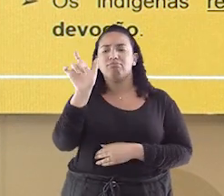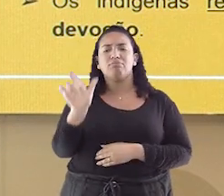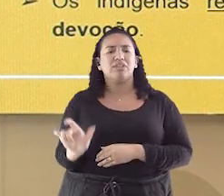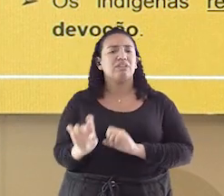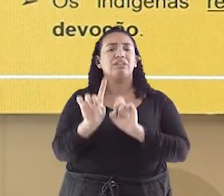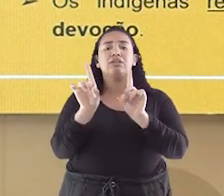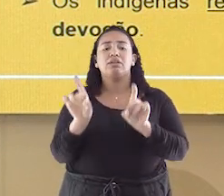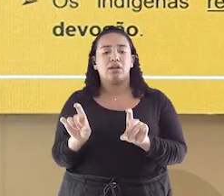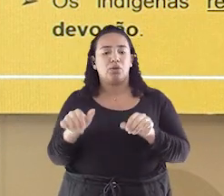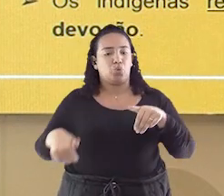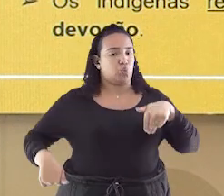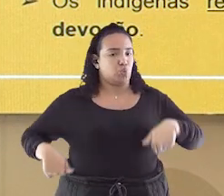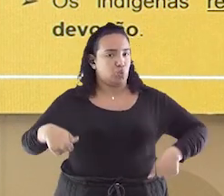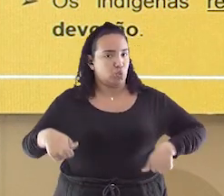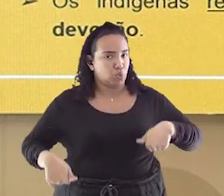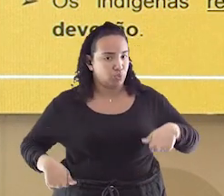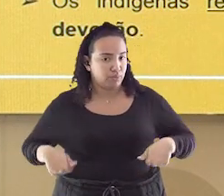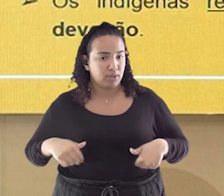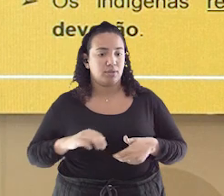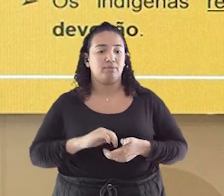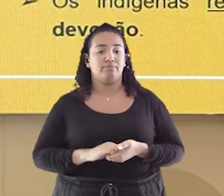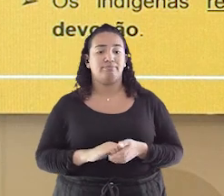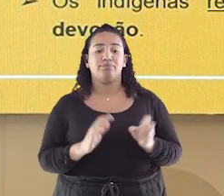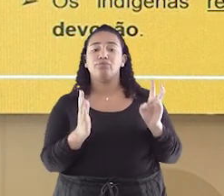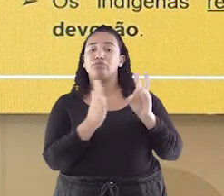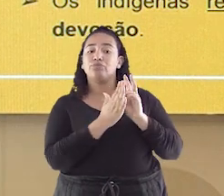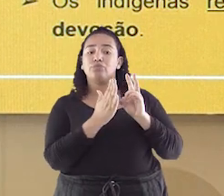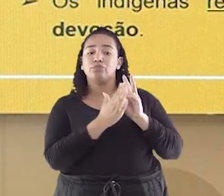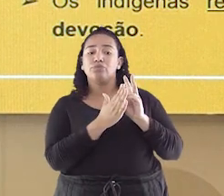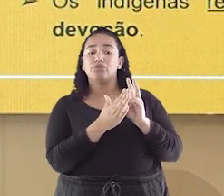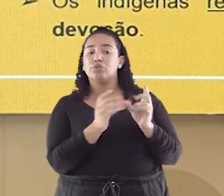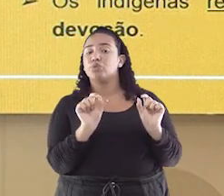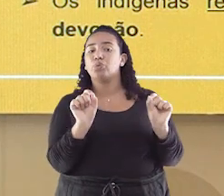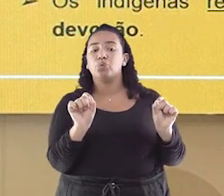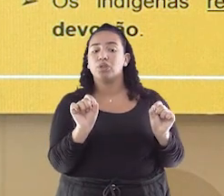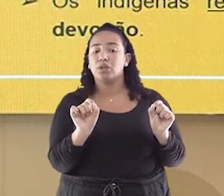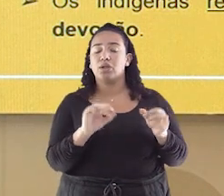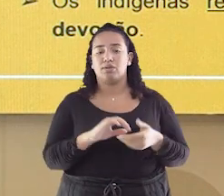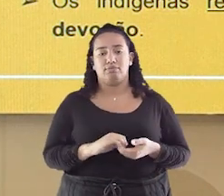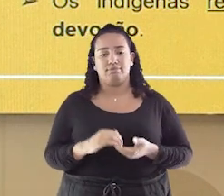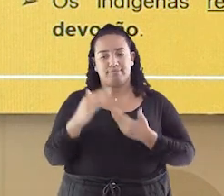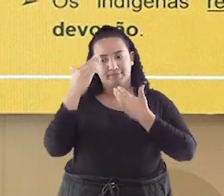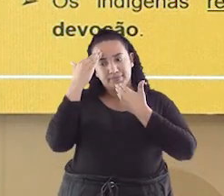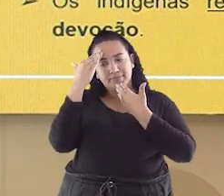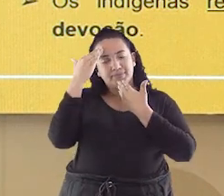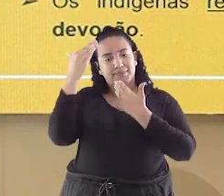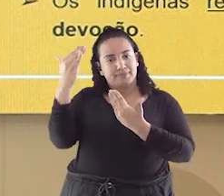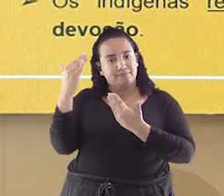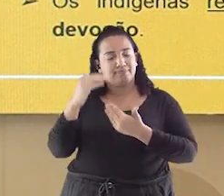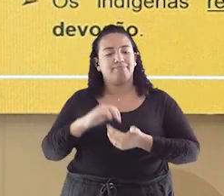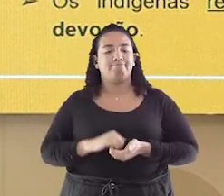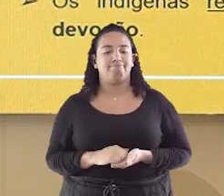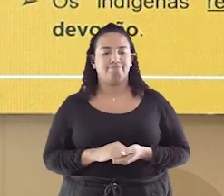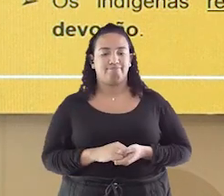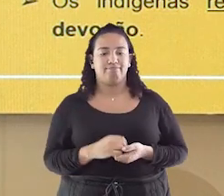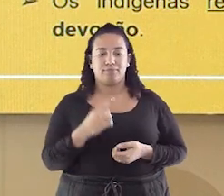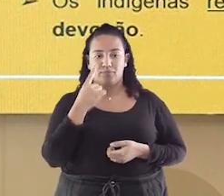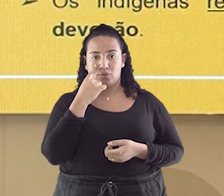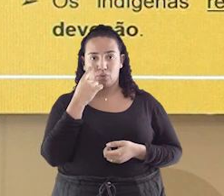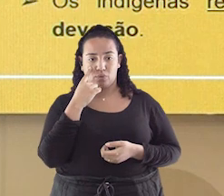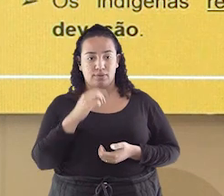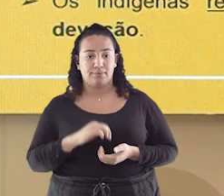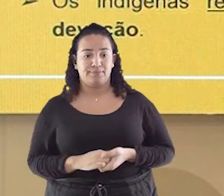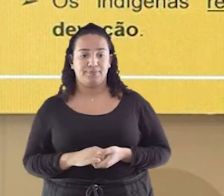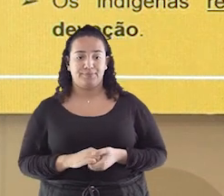quem? Curupira. E os indígenas recebem Curupira com o quê? Com devoção.